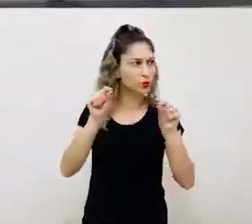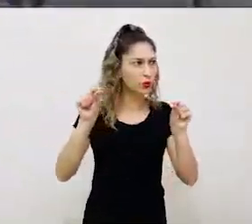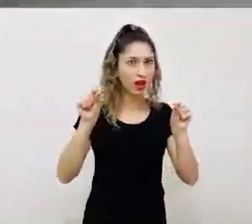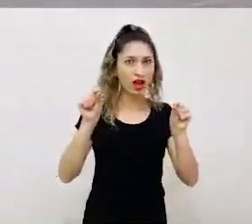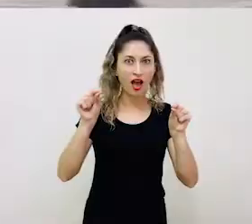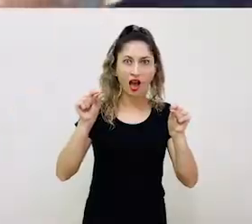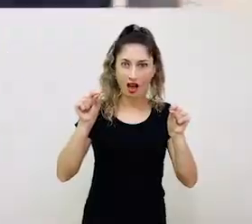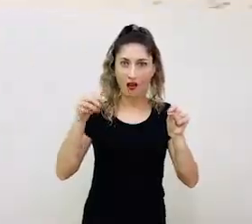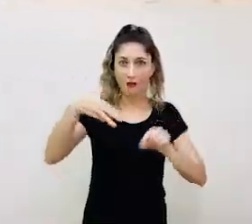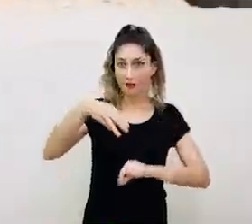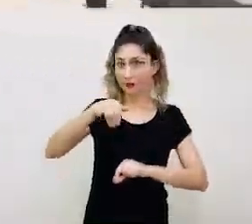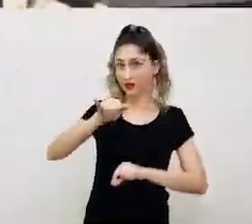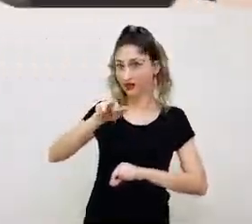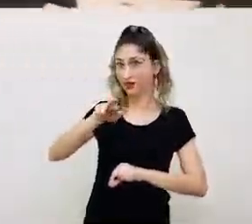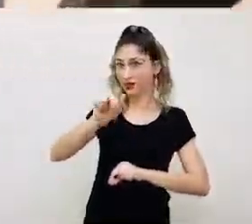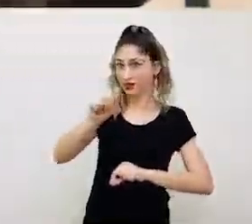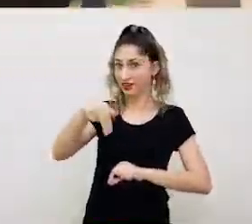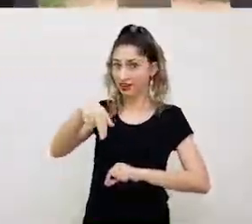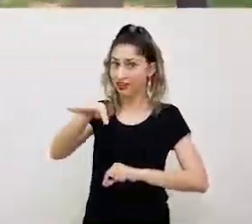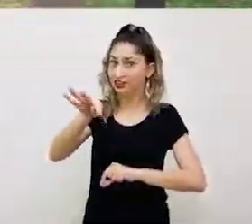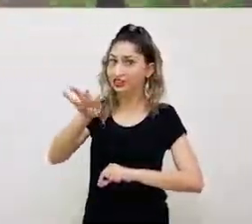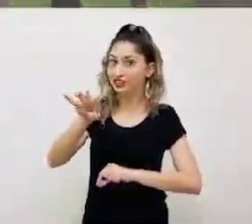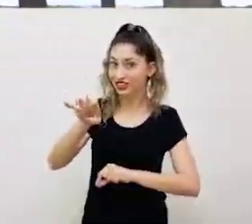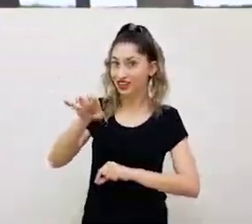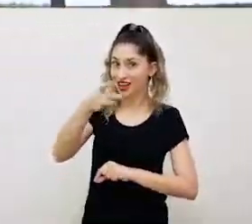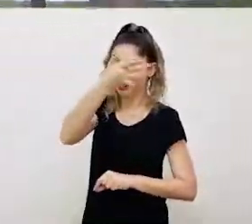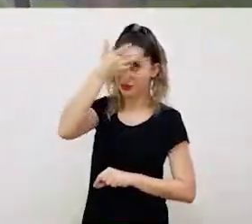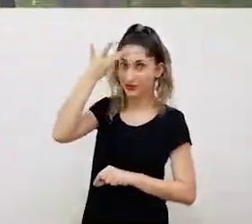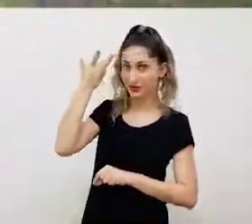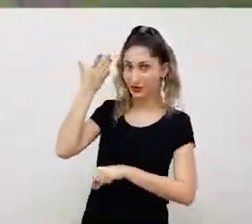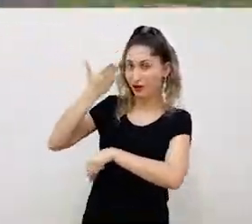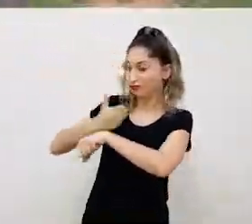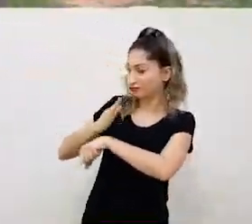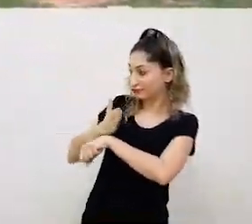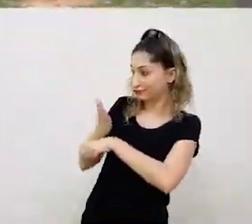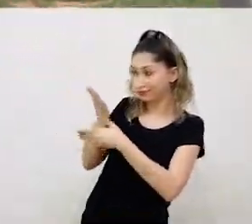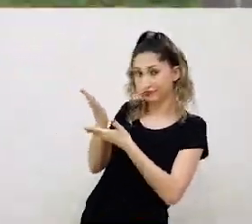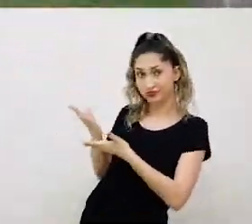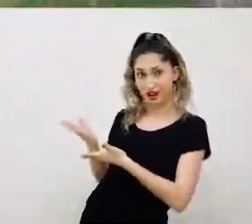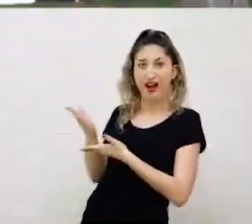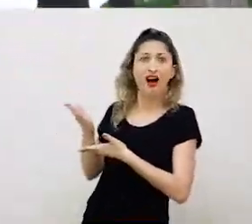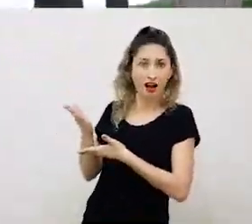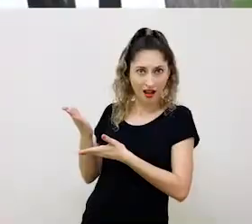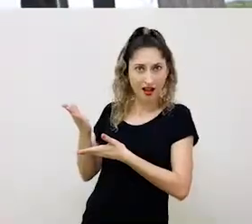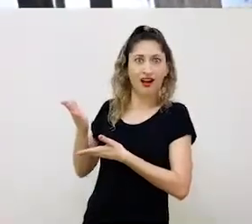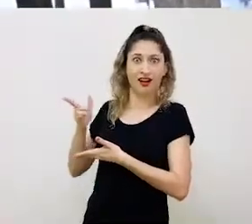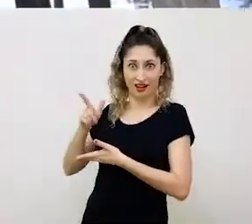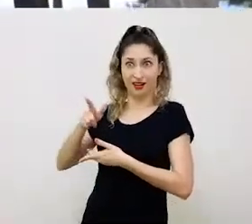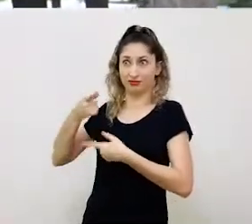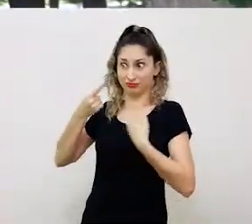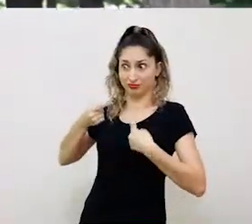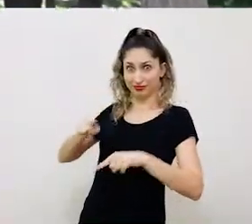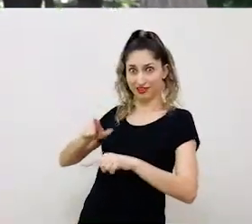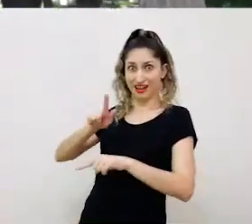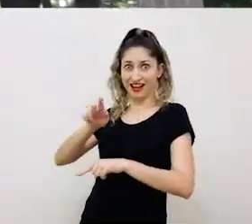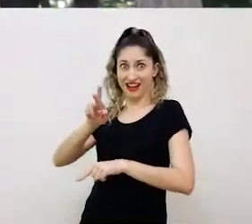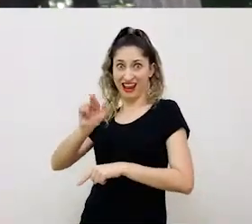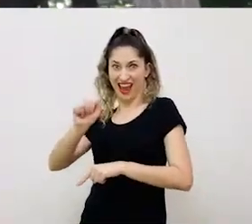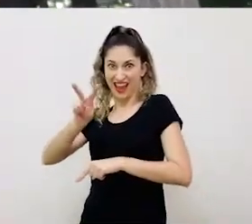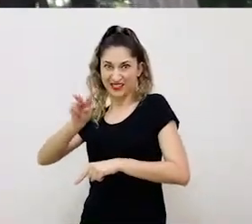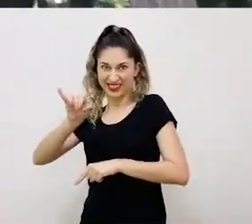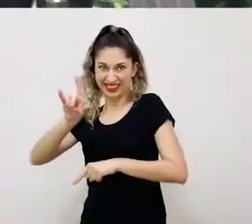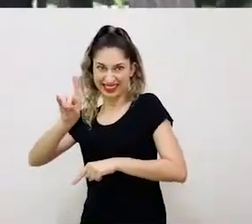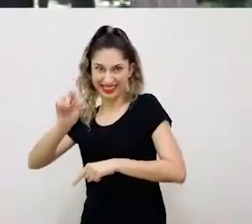aqui? Pois é, gente, no Mirante Bem TV, os praticantes de street workout desafiam a